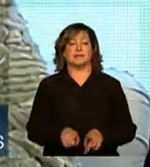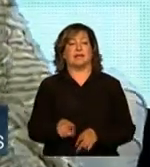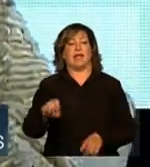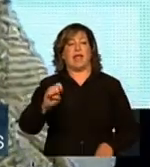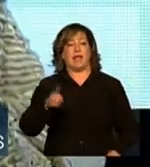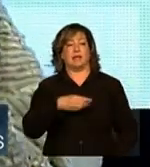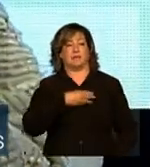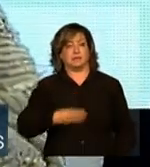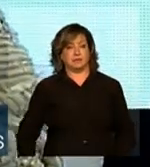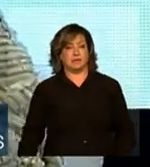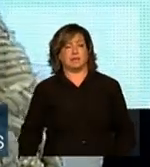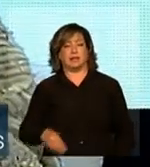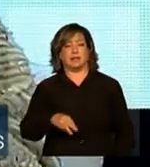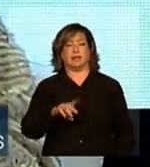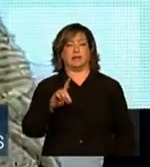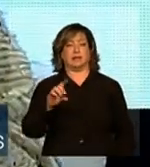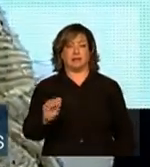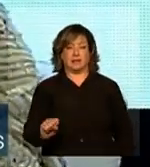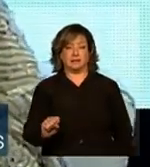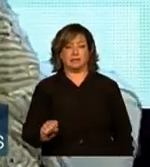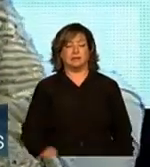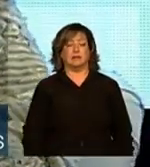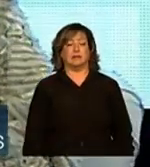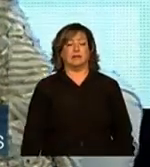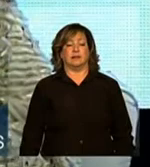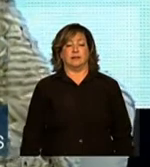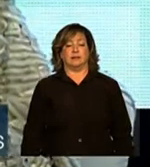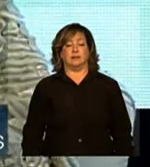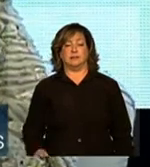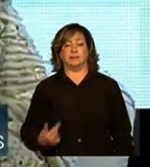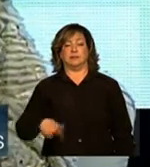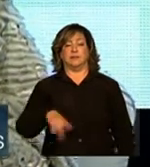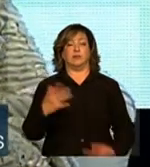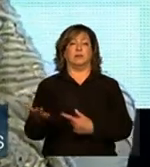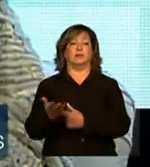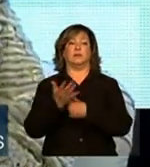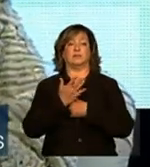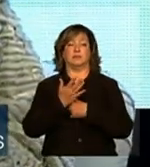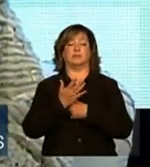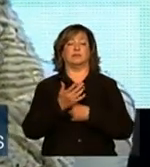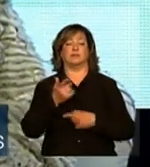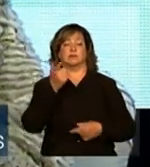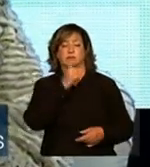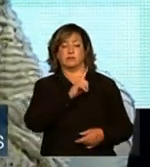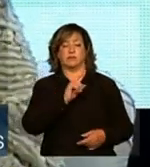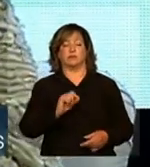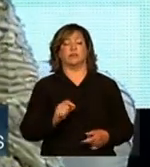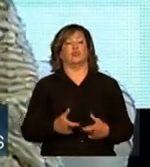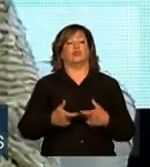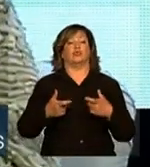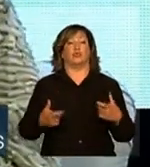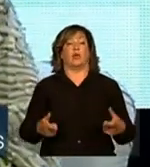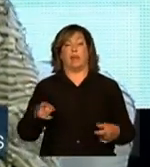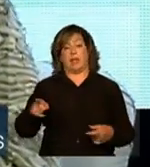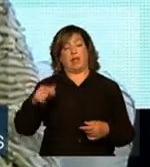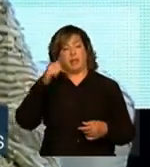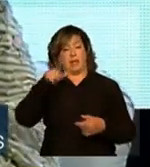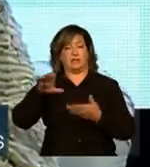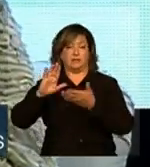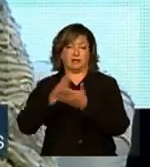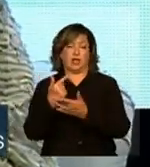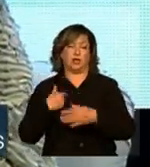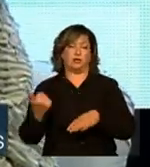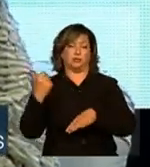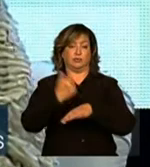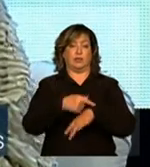ex-ministra do MDS, que nos ajudou, tive a sorte de sucedê-la no